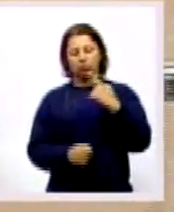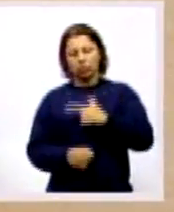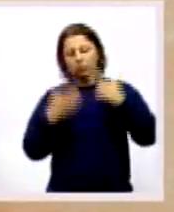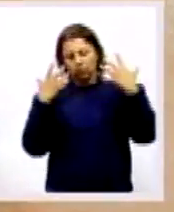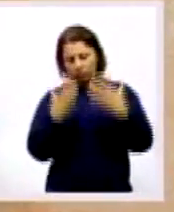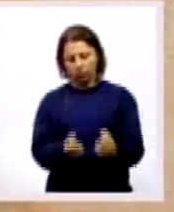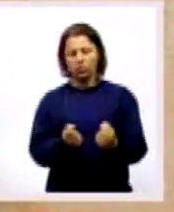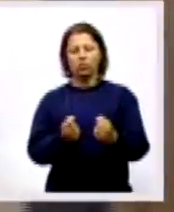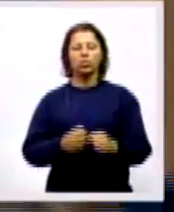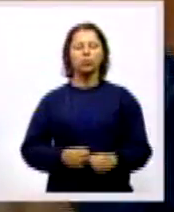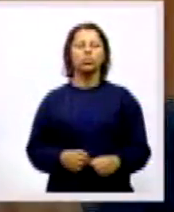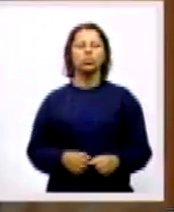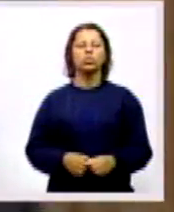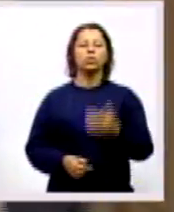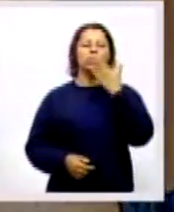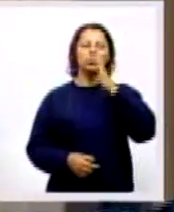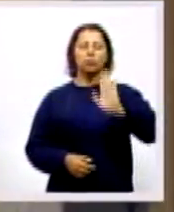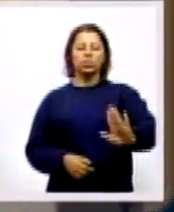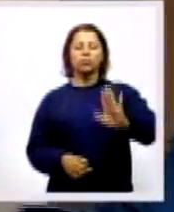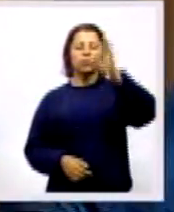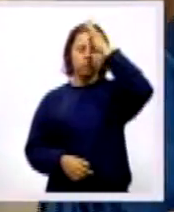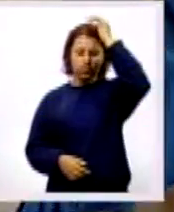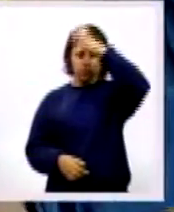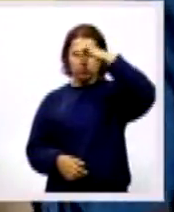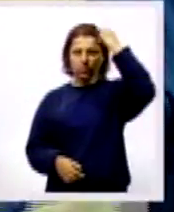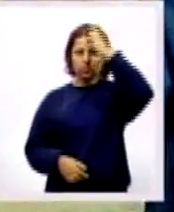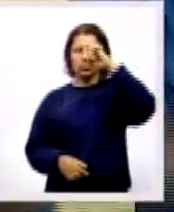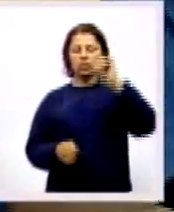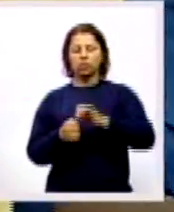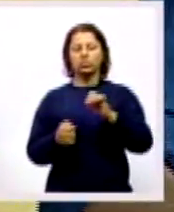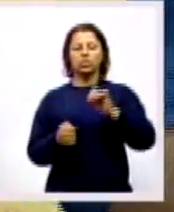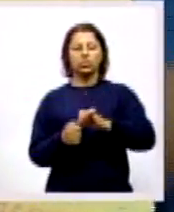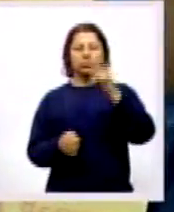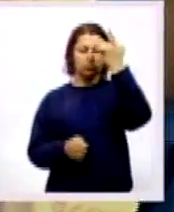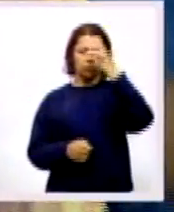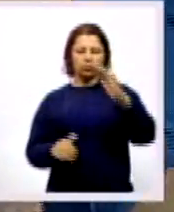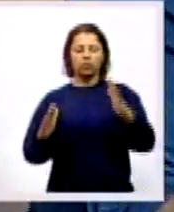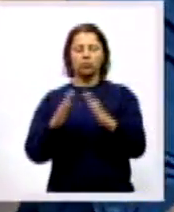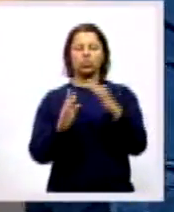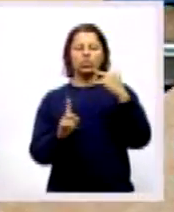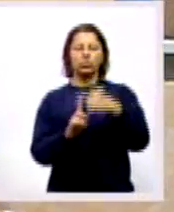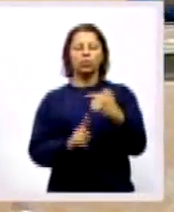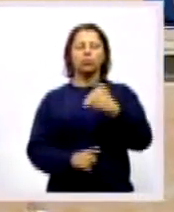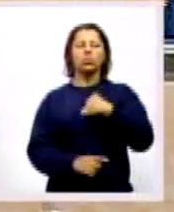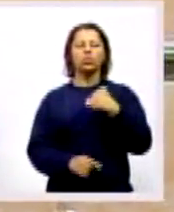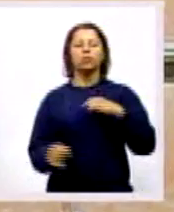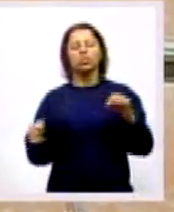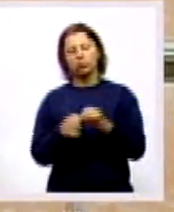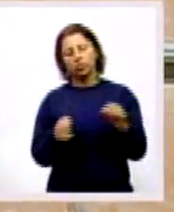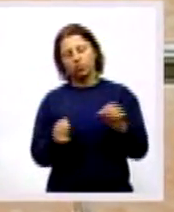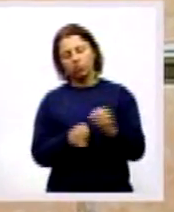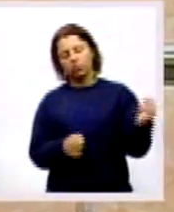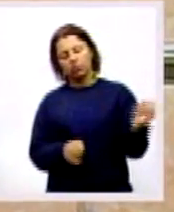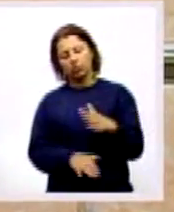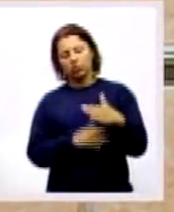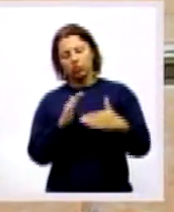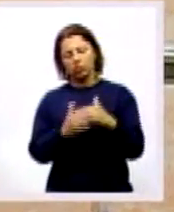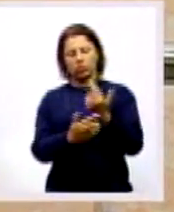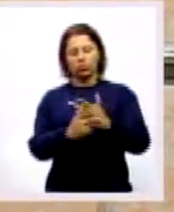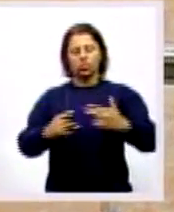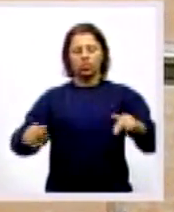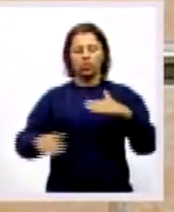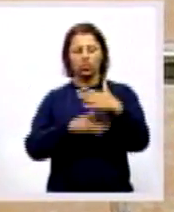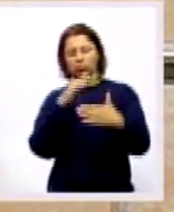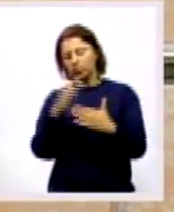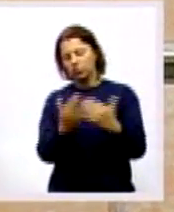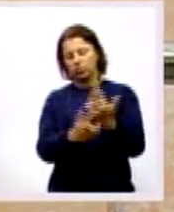posse. E a promessa que o Espírito Santo faz à igreja é: eu farei novas todas as coisas,